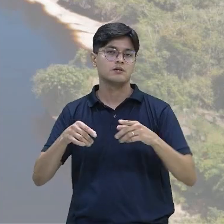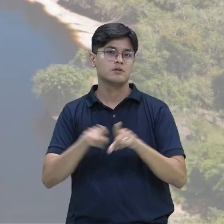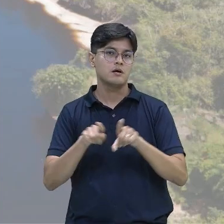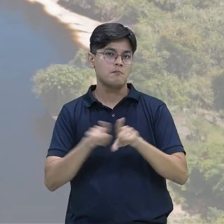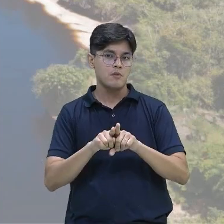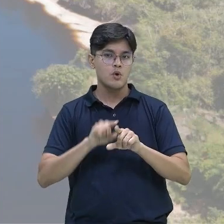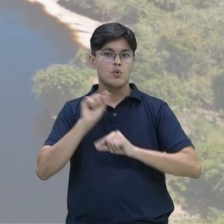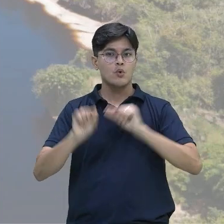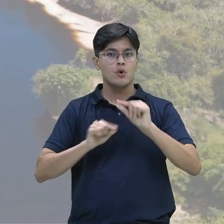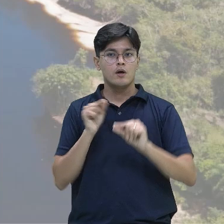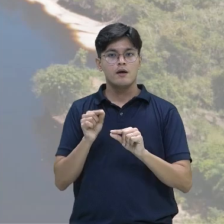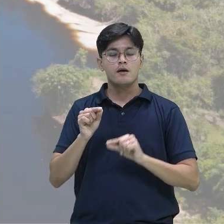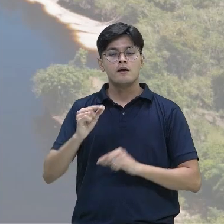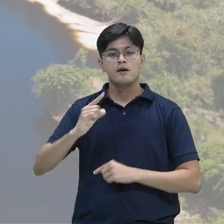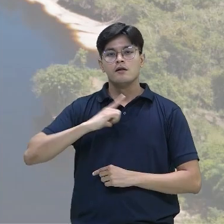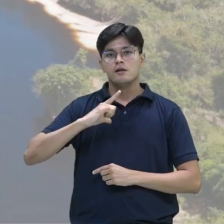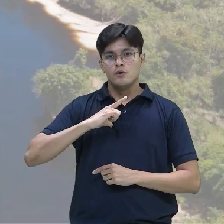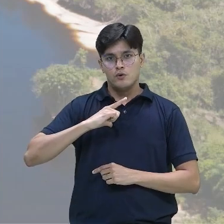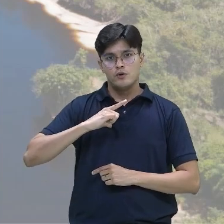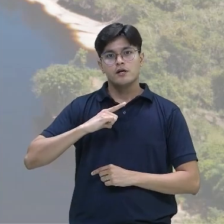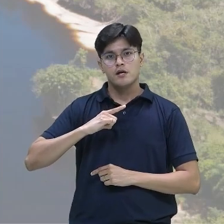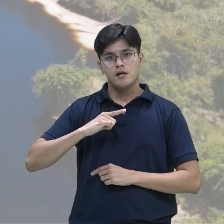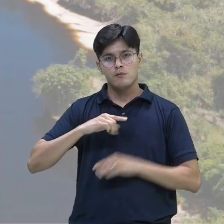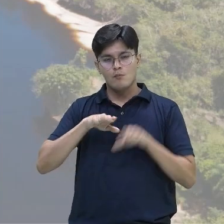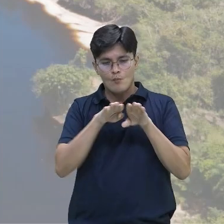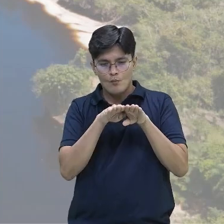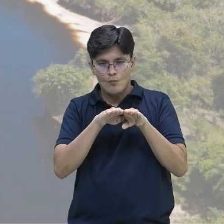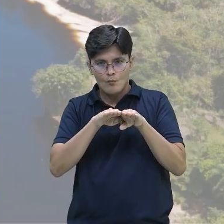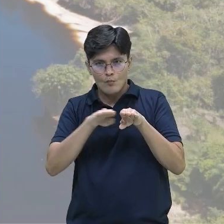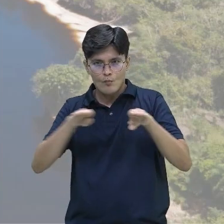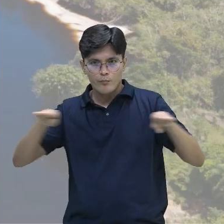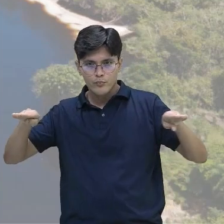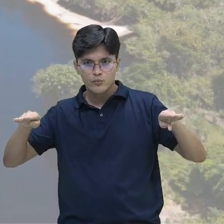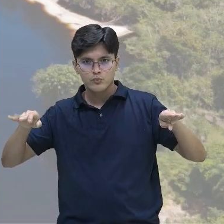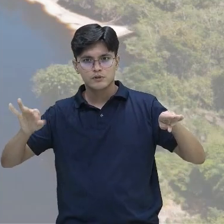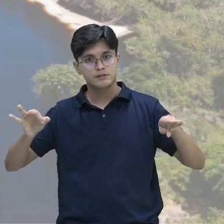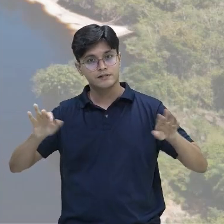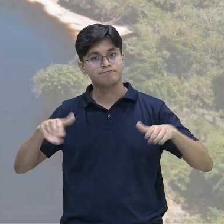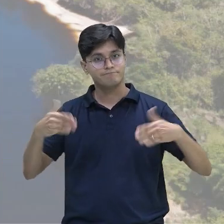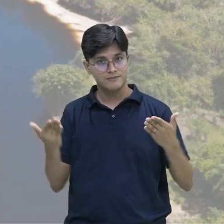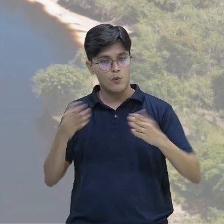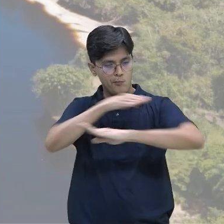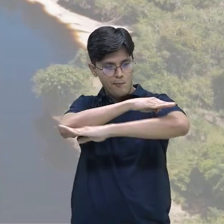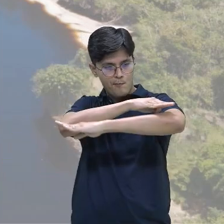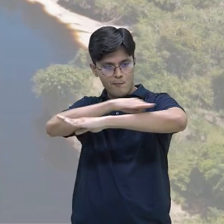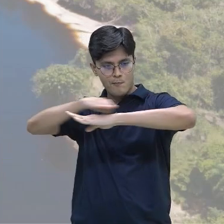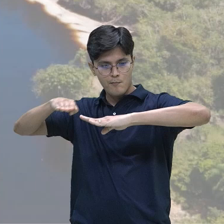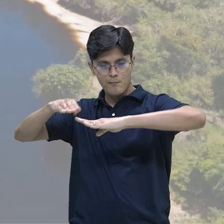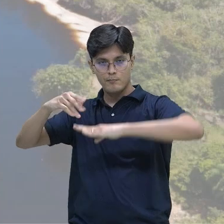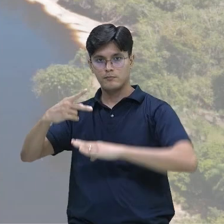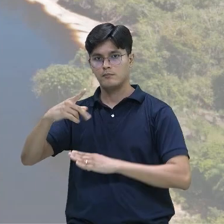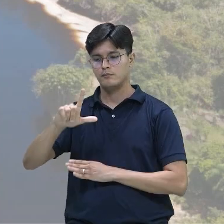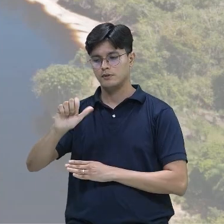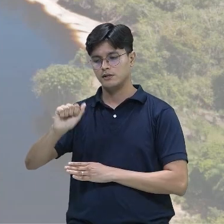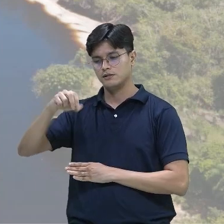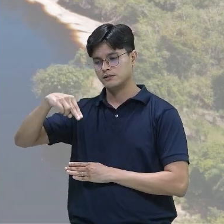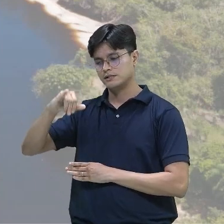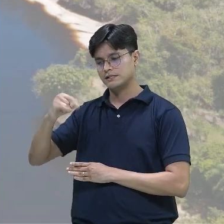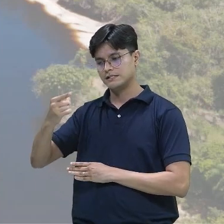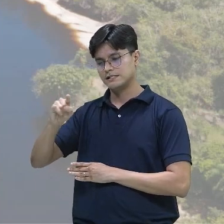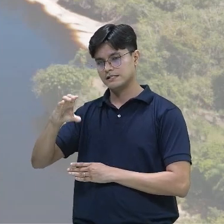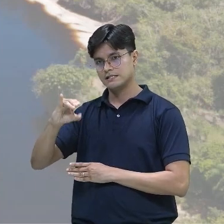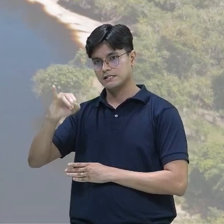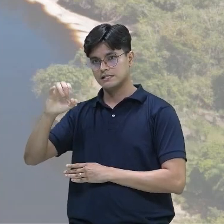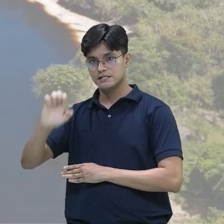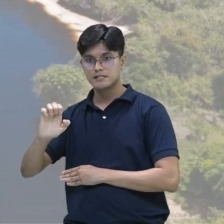que tem ali formas planas, eu já sei que estou falando das planícies, tá bom? Então, sempre